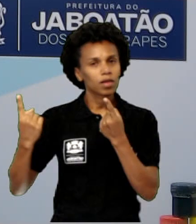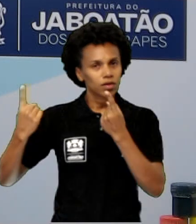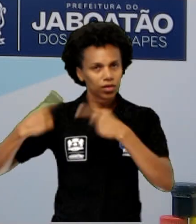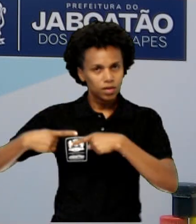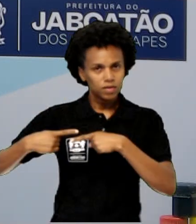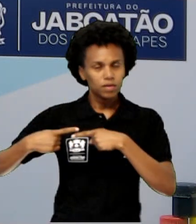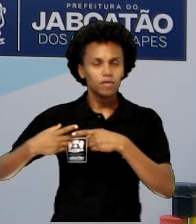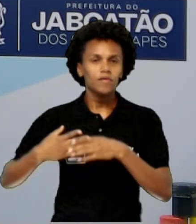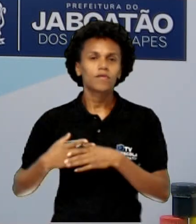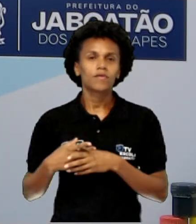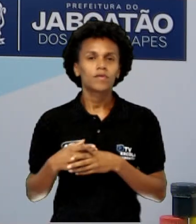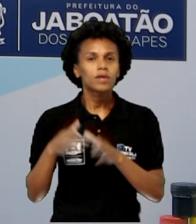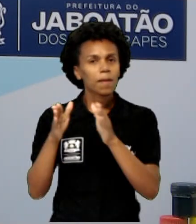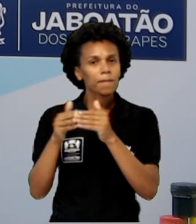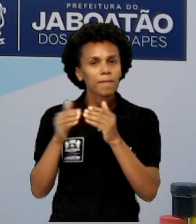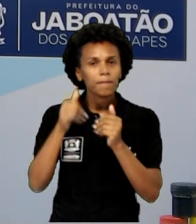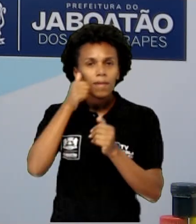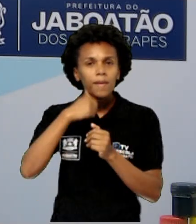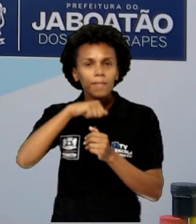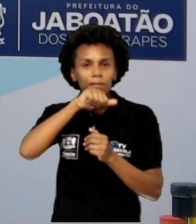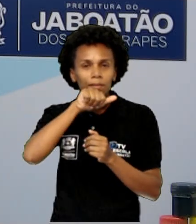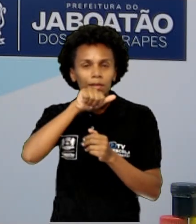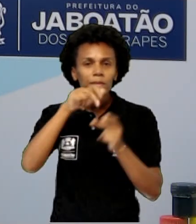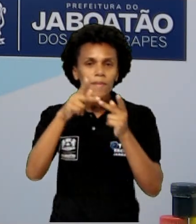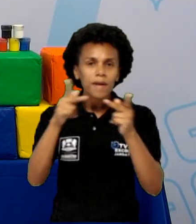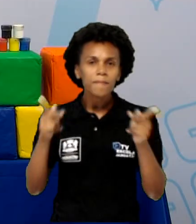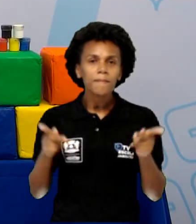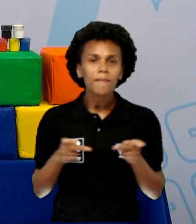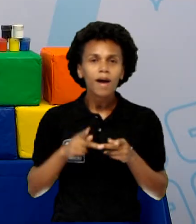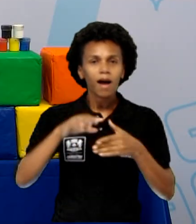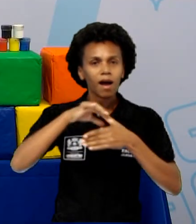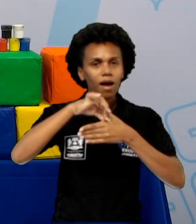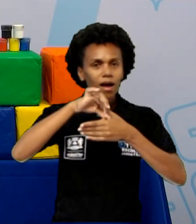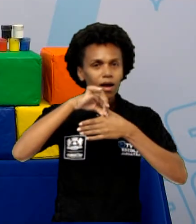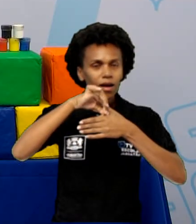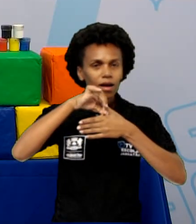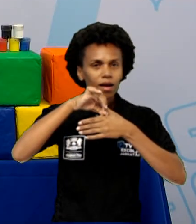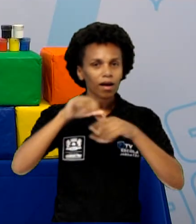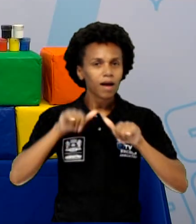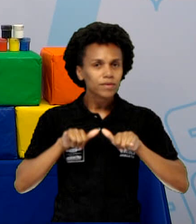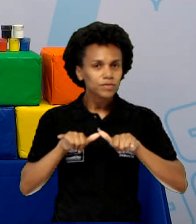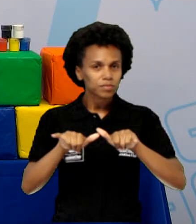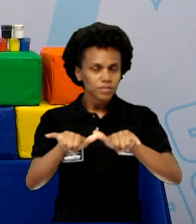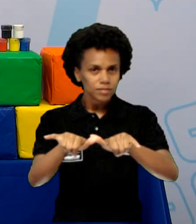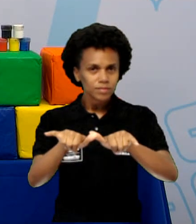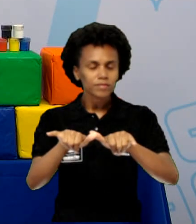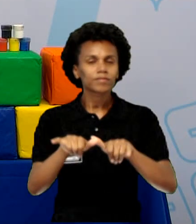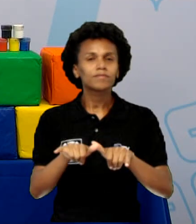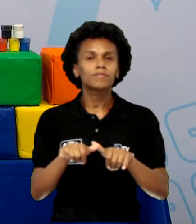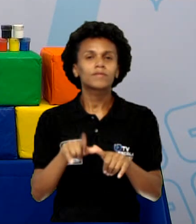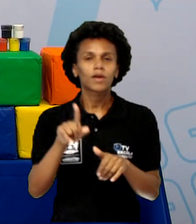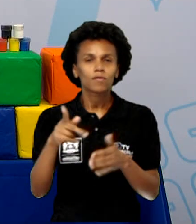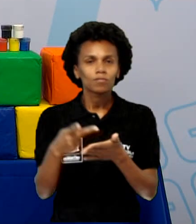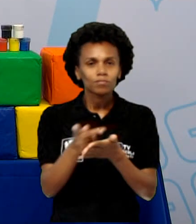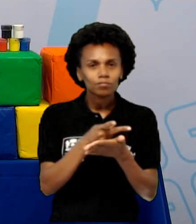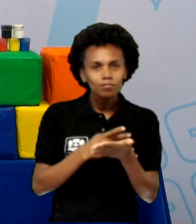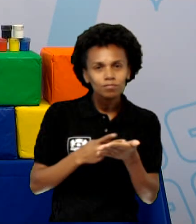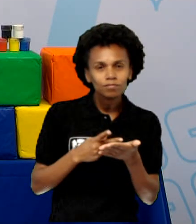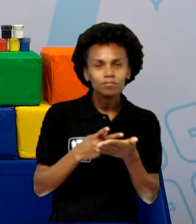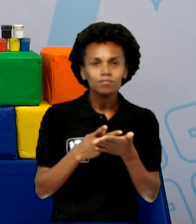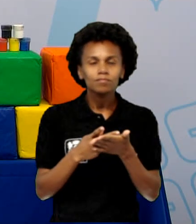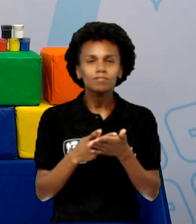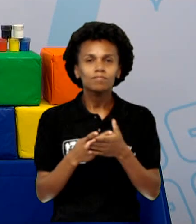pratinho, peça a mãe para guardar o pratinho. Com a caneta vocês vão fazer o desenho e produzam aí uma gravura pra gente, uma estilogravura pra